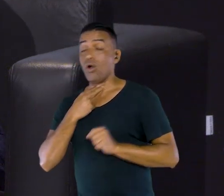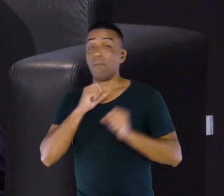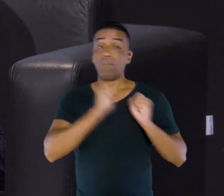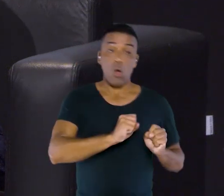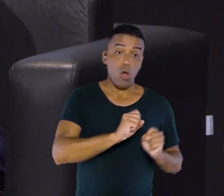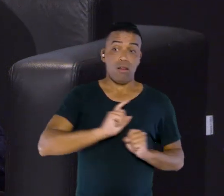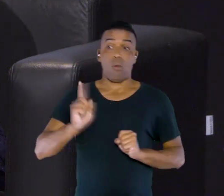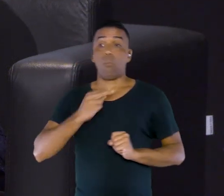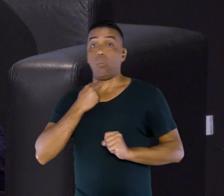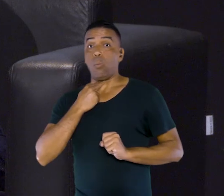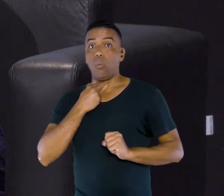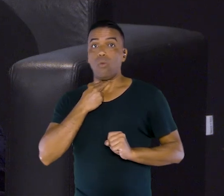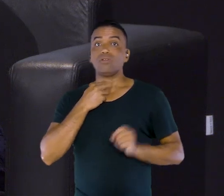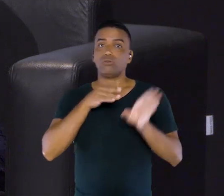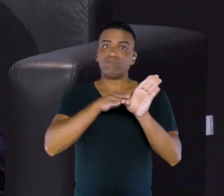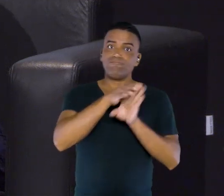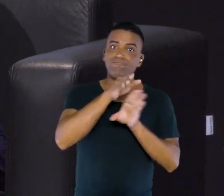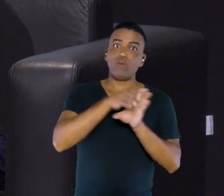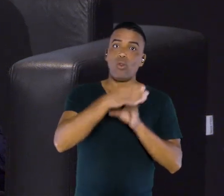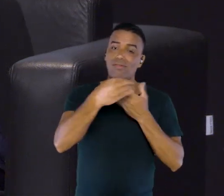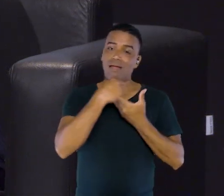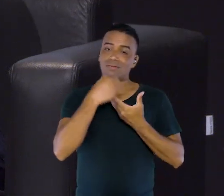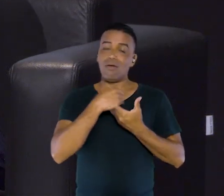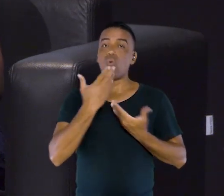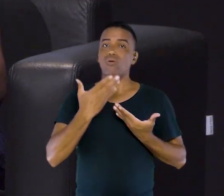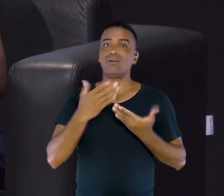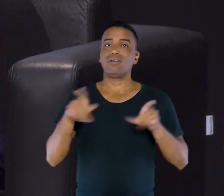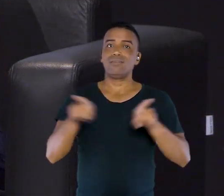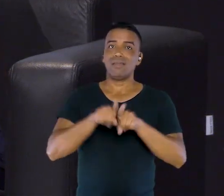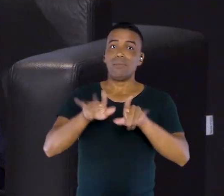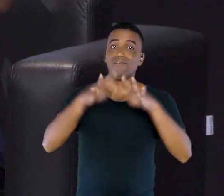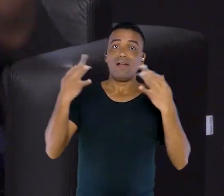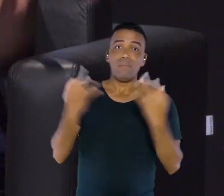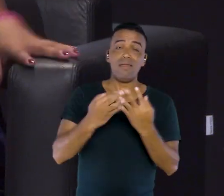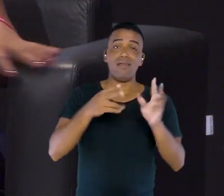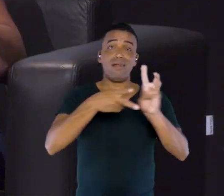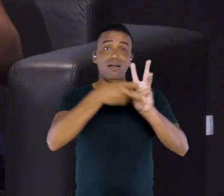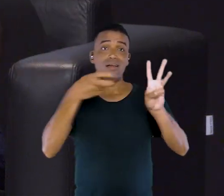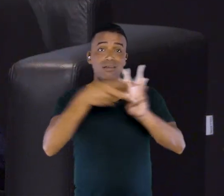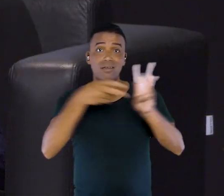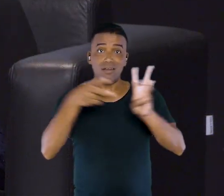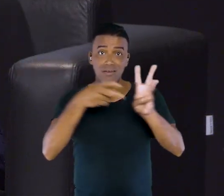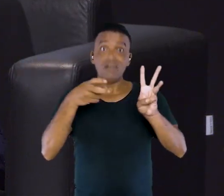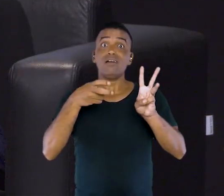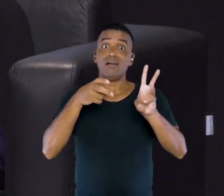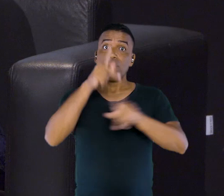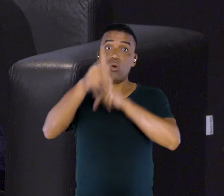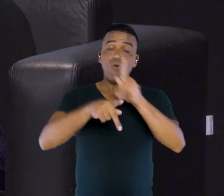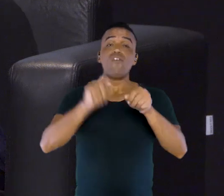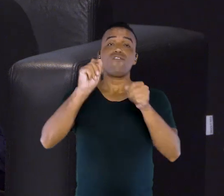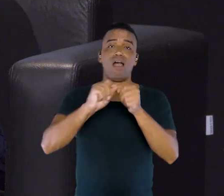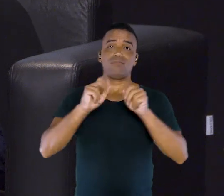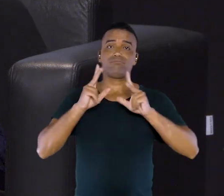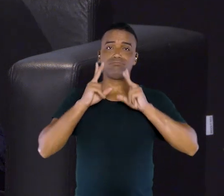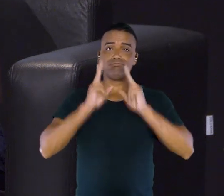pode fazer. Assim como outros parentes também, a nível do Brasil, estão fazendo,